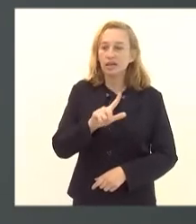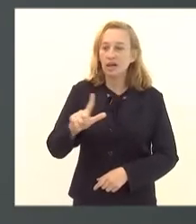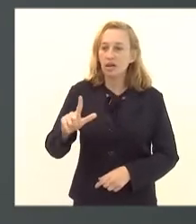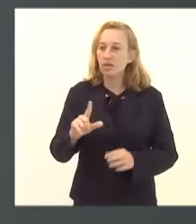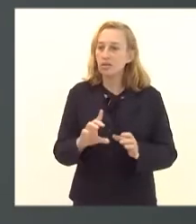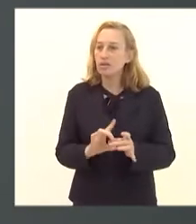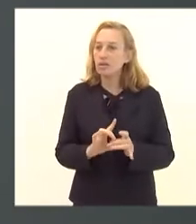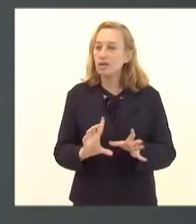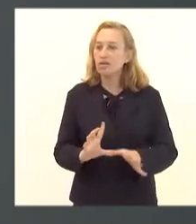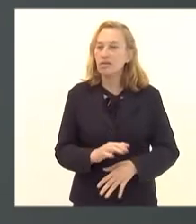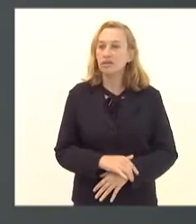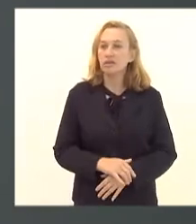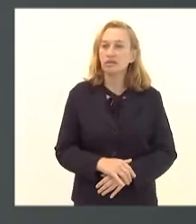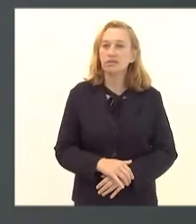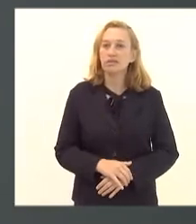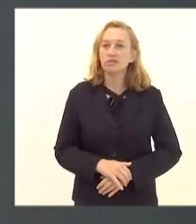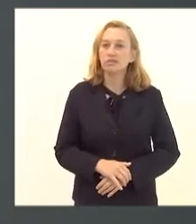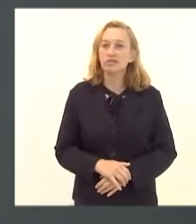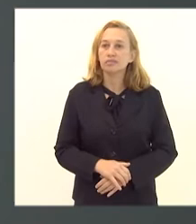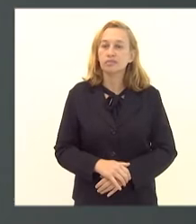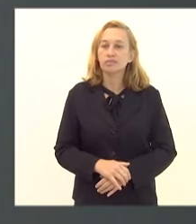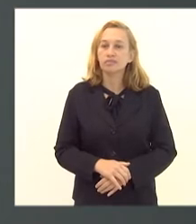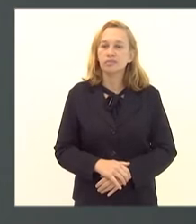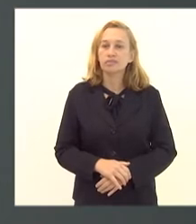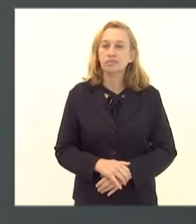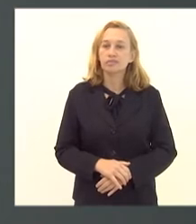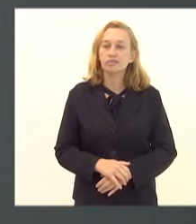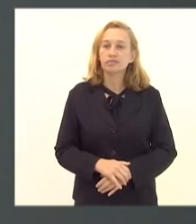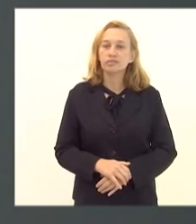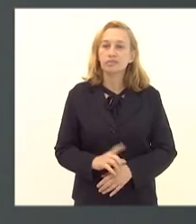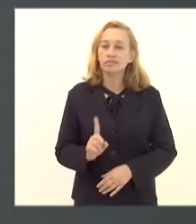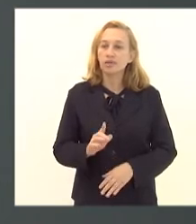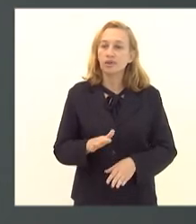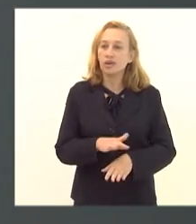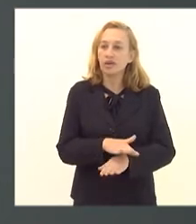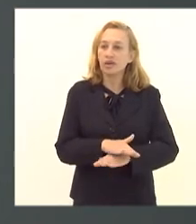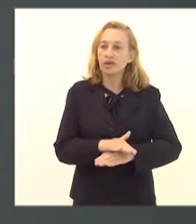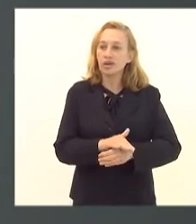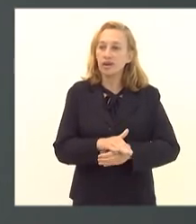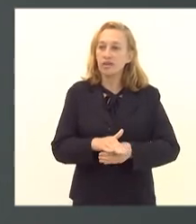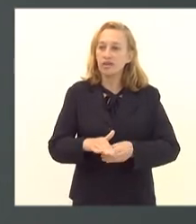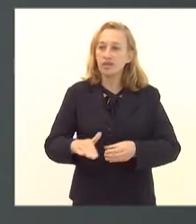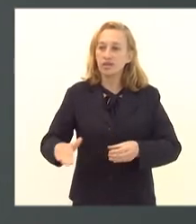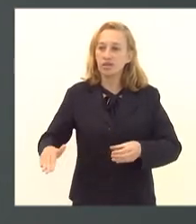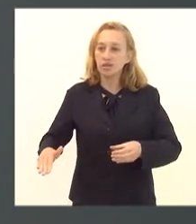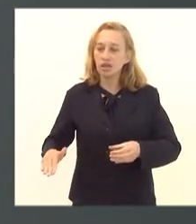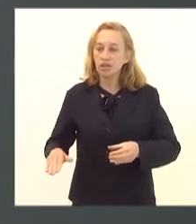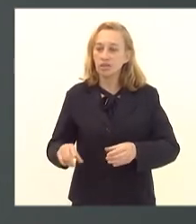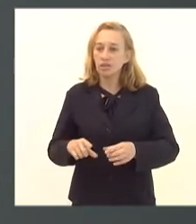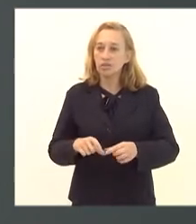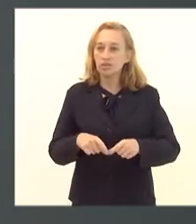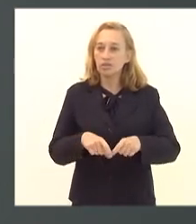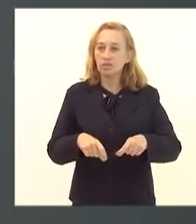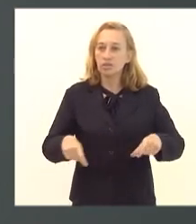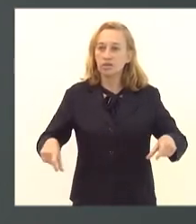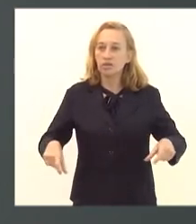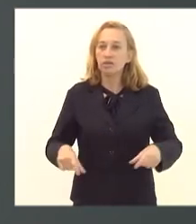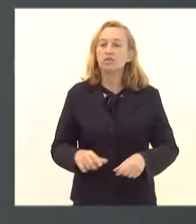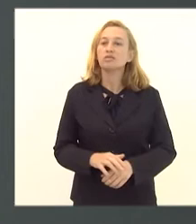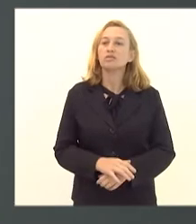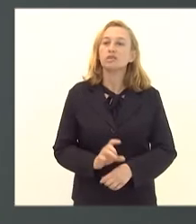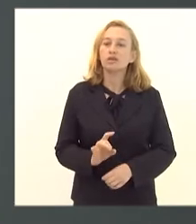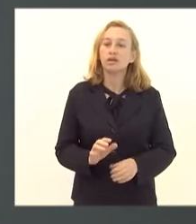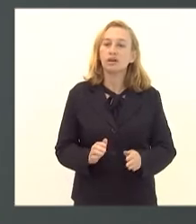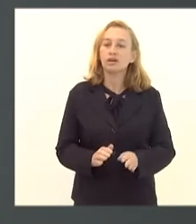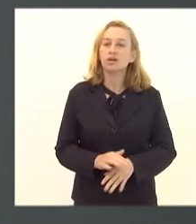mas aberta em cima, né, não é fechada. Pra... E a mesma preocupação com o anterior, jusante, montante, justamente.